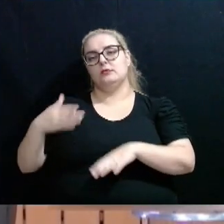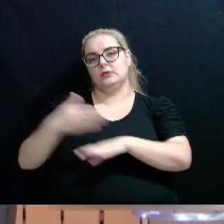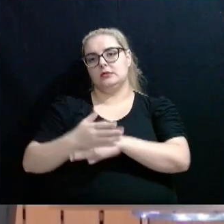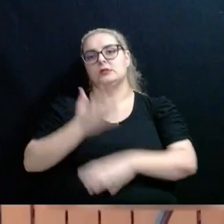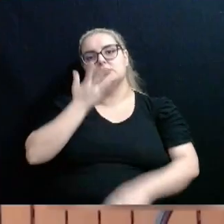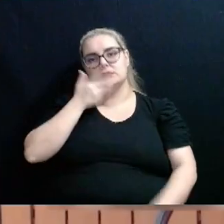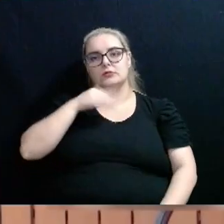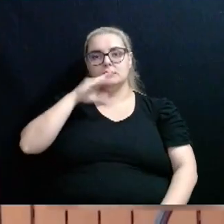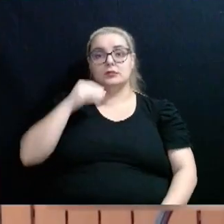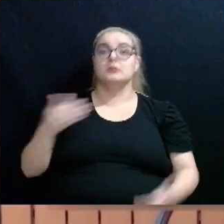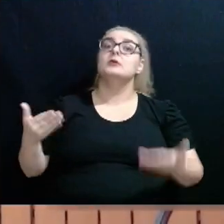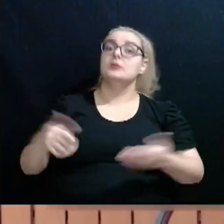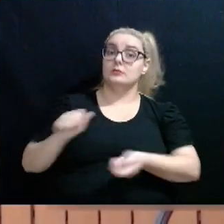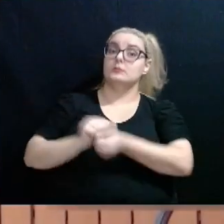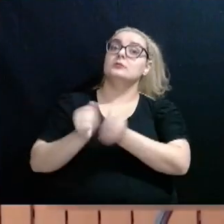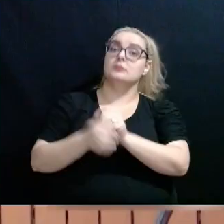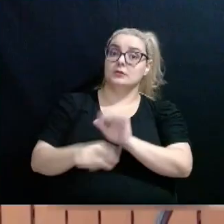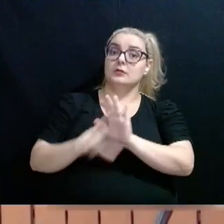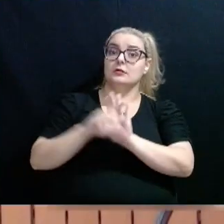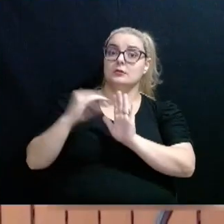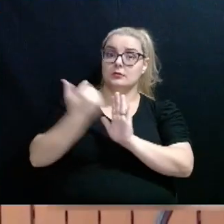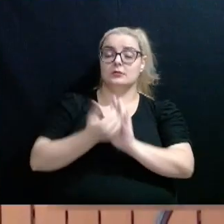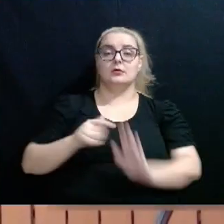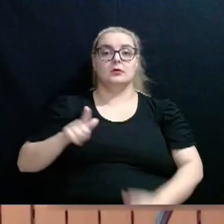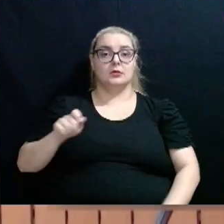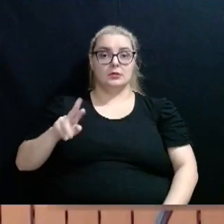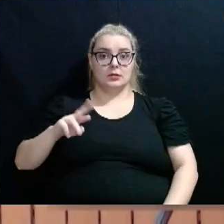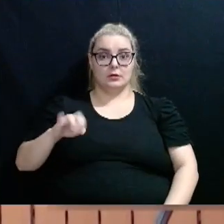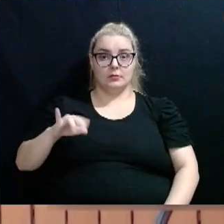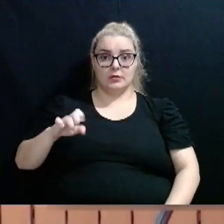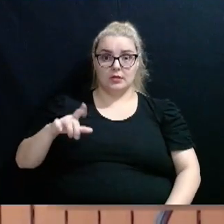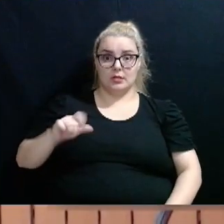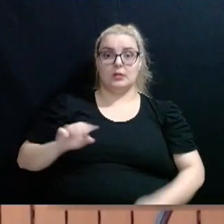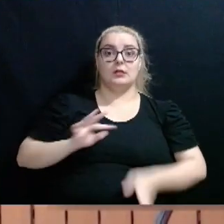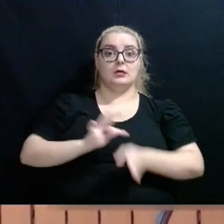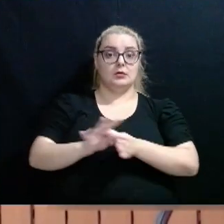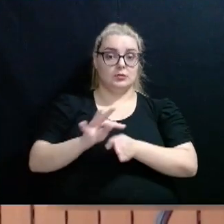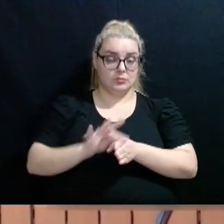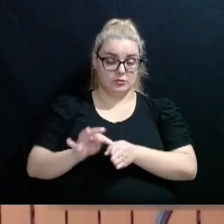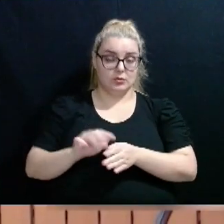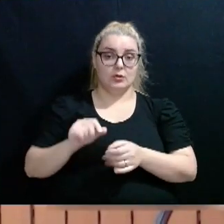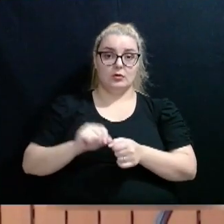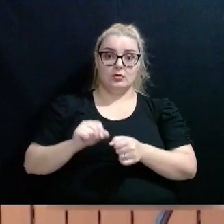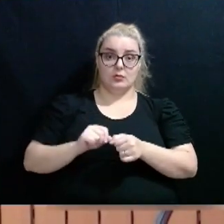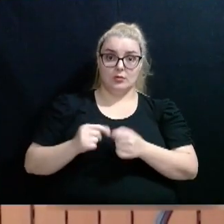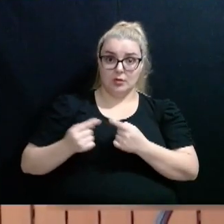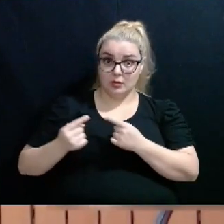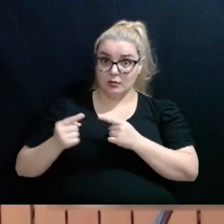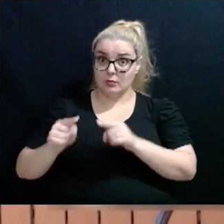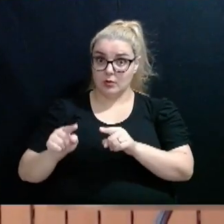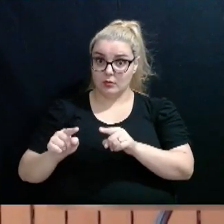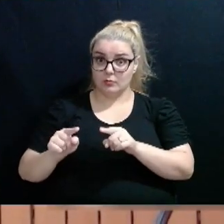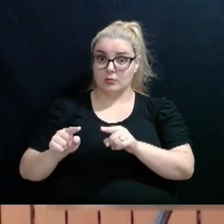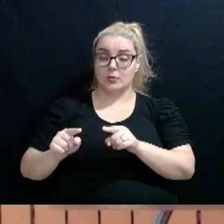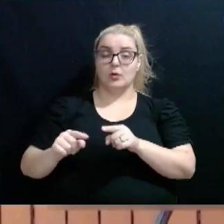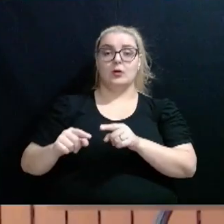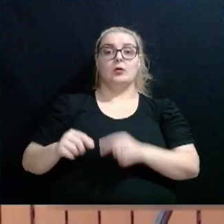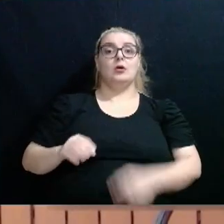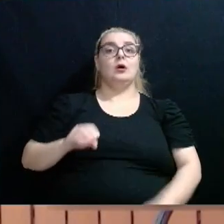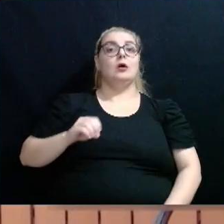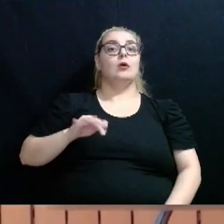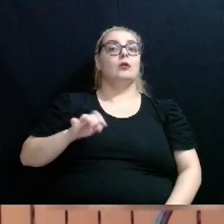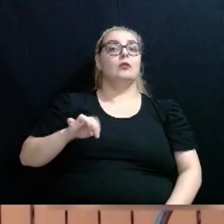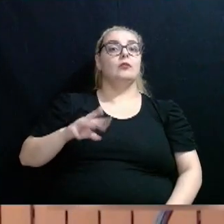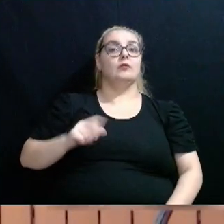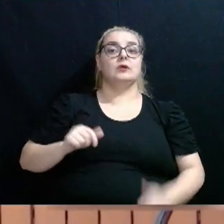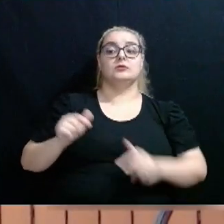à legislação. Gabriela Linhares, conselheira tutelar, fez uma provocação sobre a oferta de espaços de